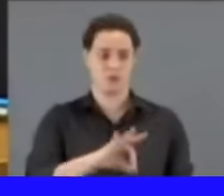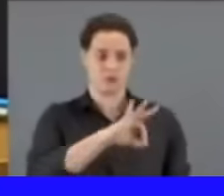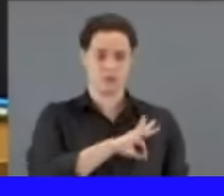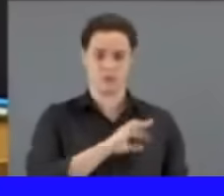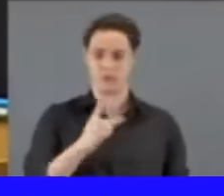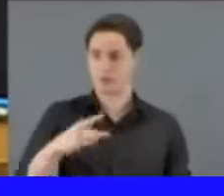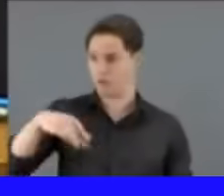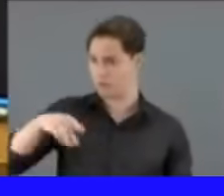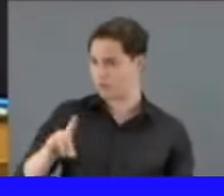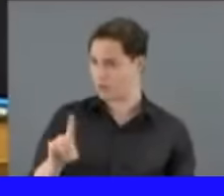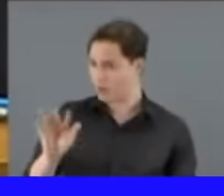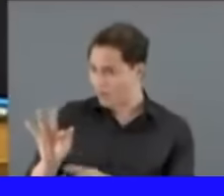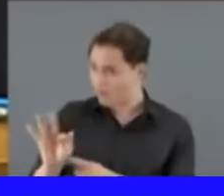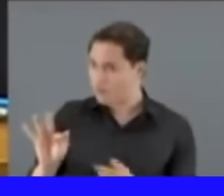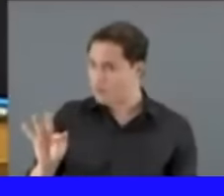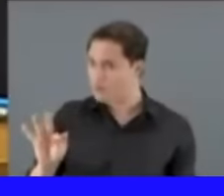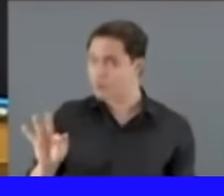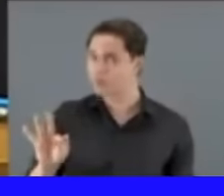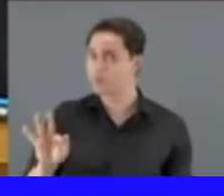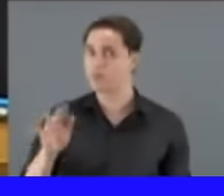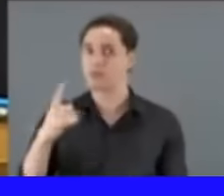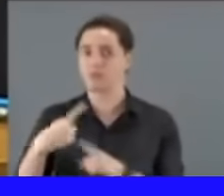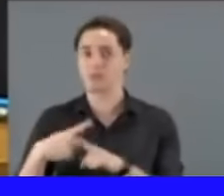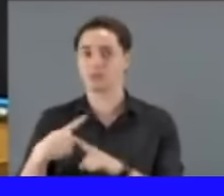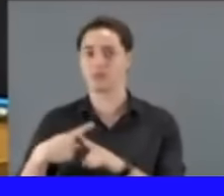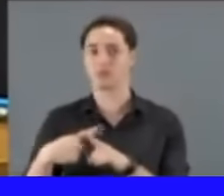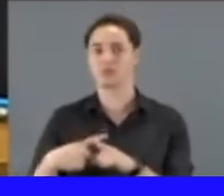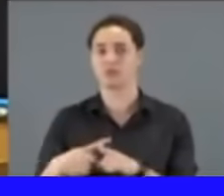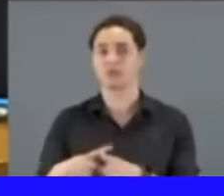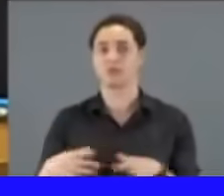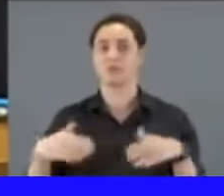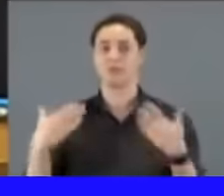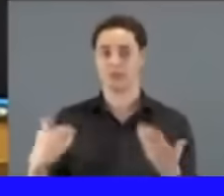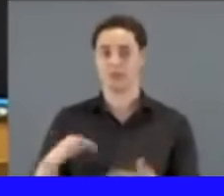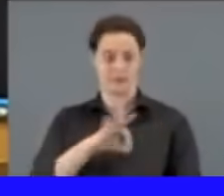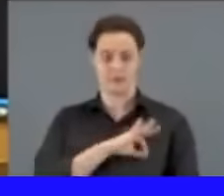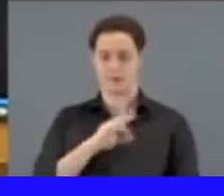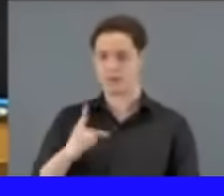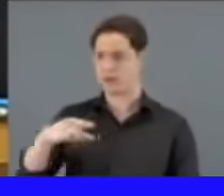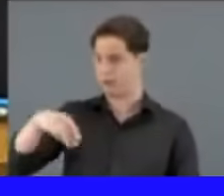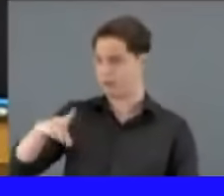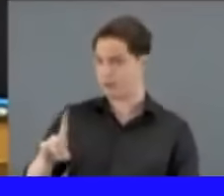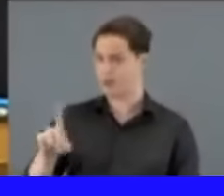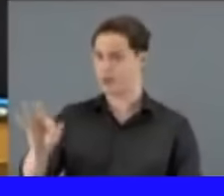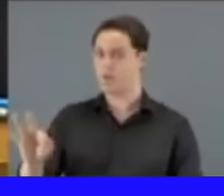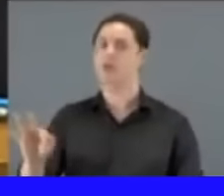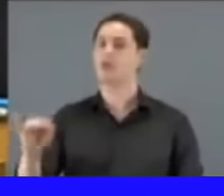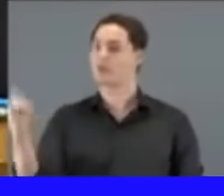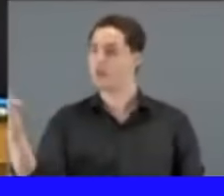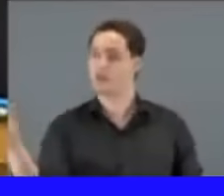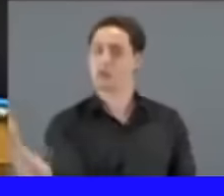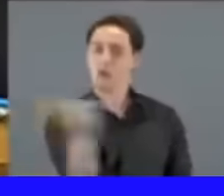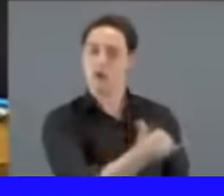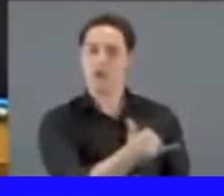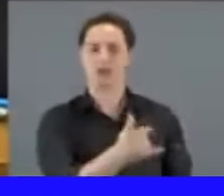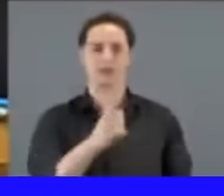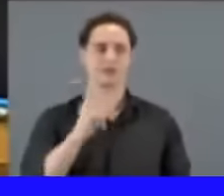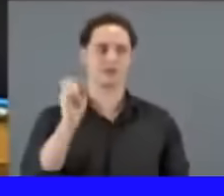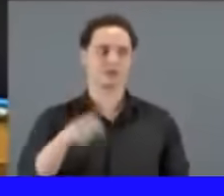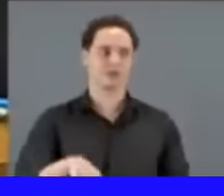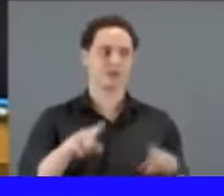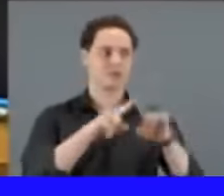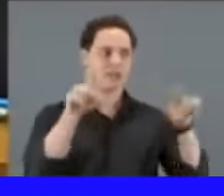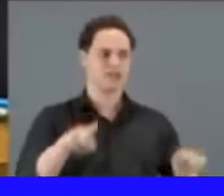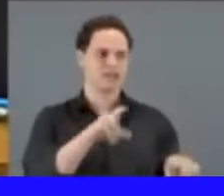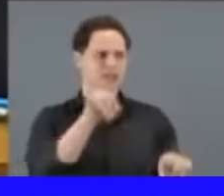por exemplo, do DF, porque, afinal de contas, a polícia militar do DF recebeu, né, foi encaminhado isso, pelo menos, né, não sabe se